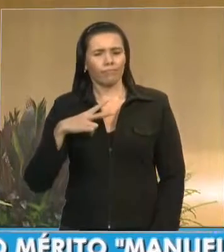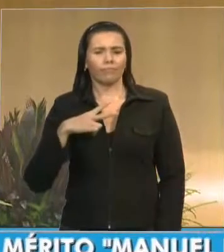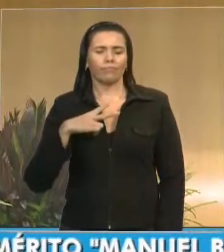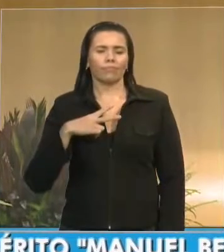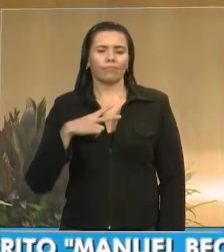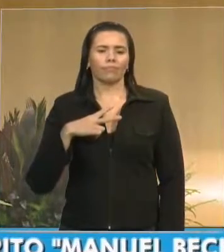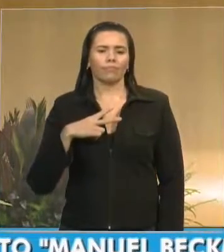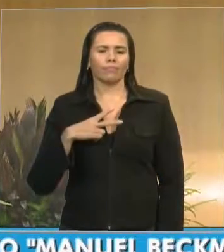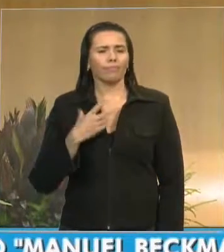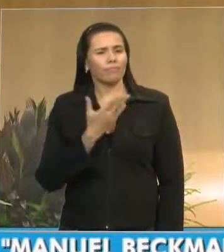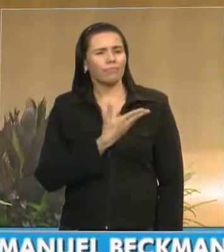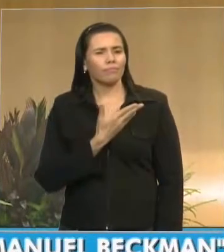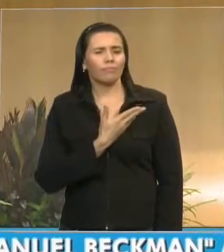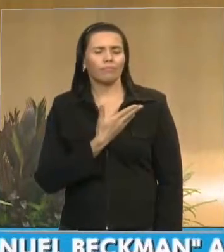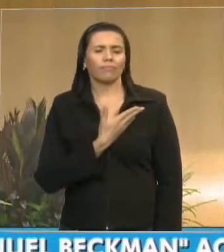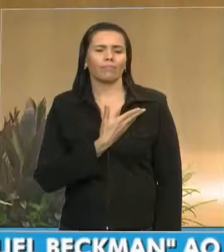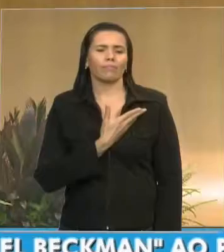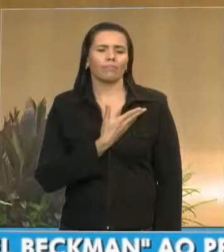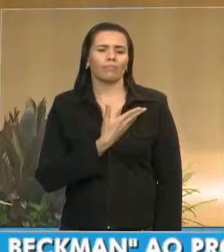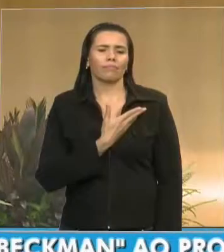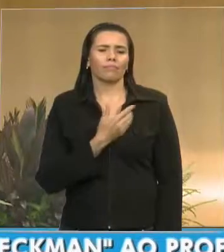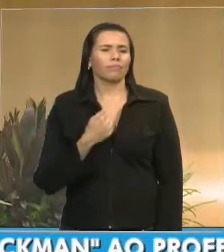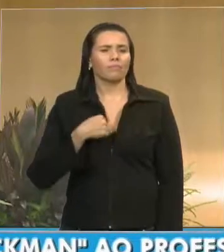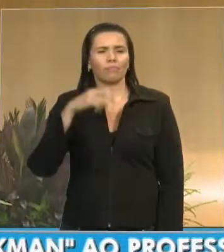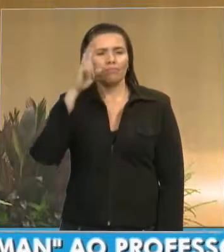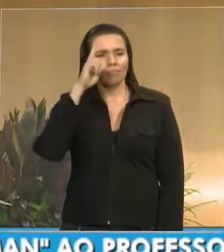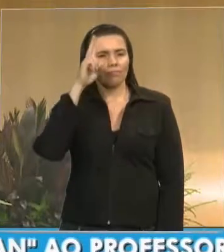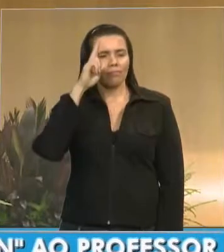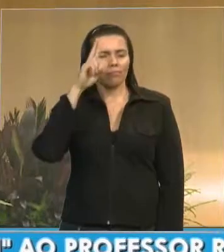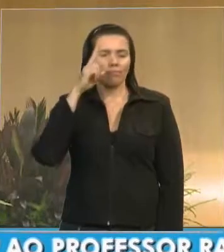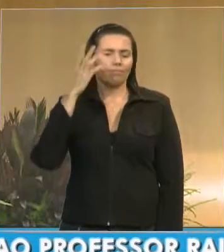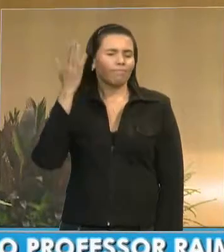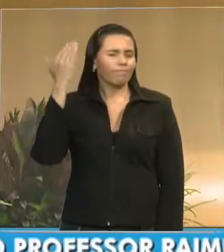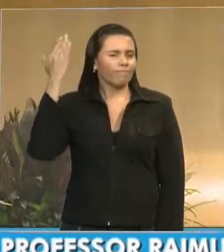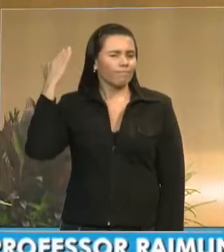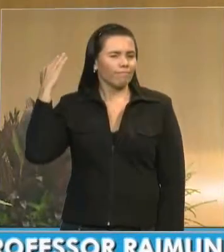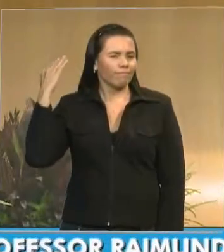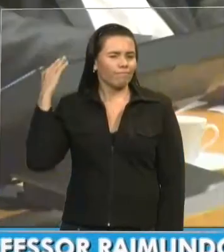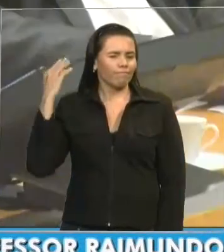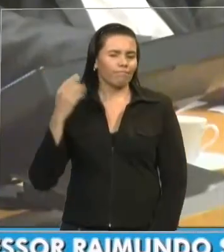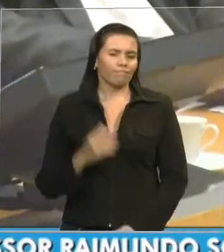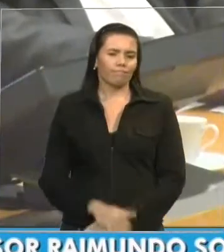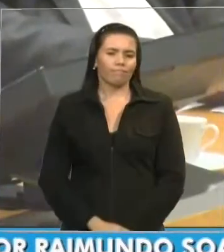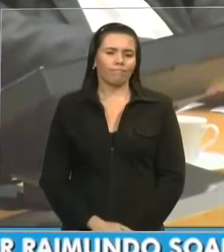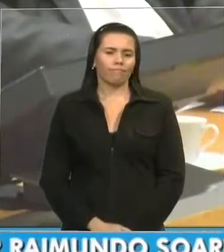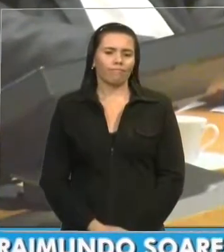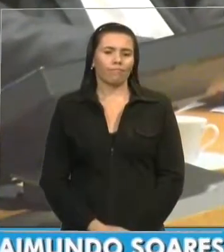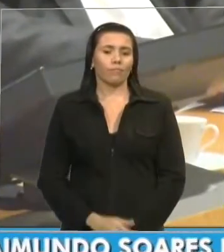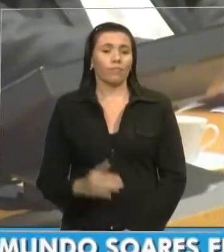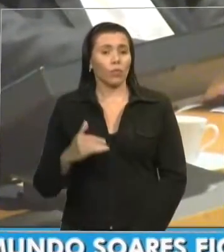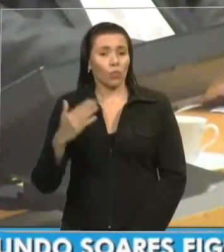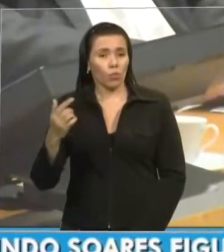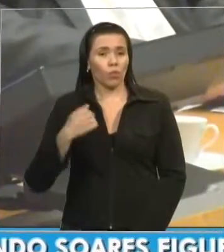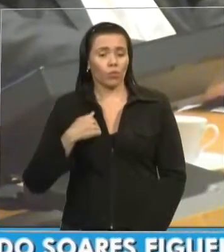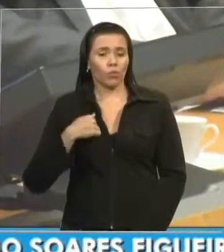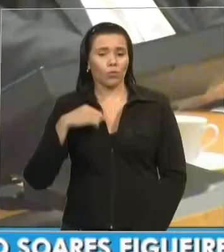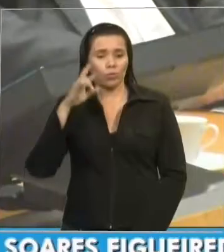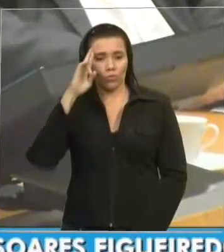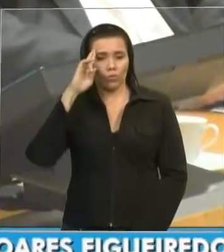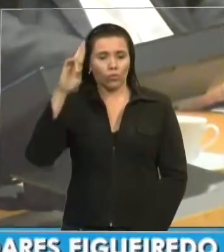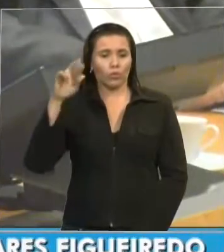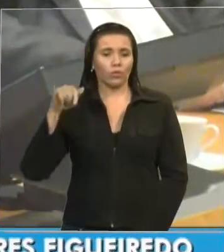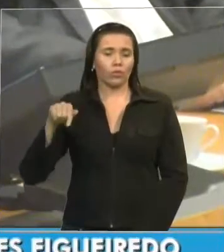uma amizade que eu tive, eu acho que eu nem me lembrava há quanto tempo, mas quando eu dirigia o